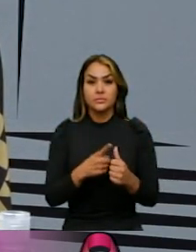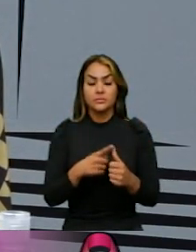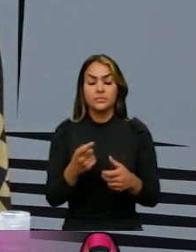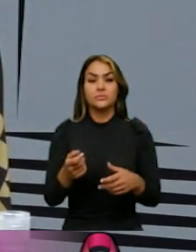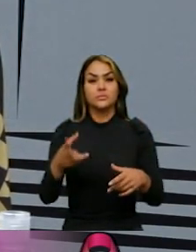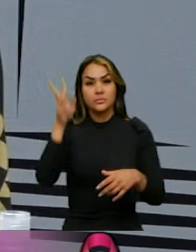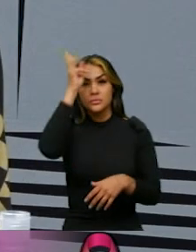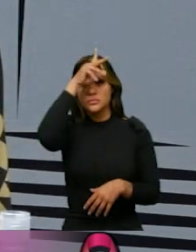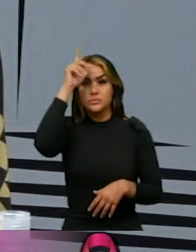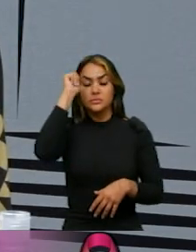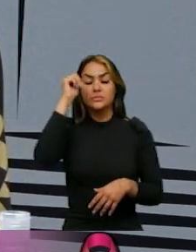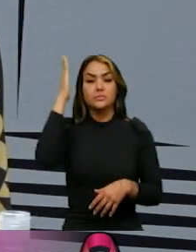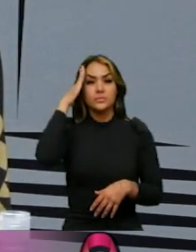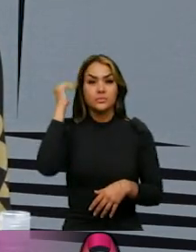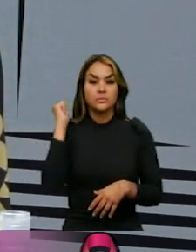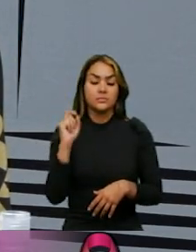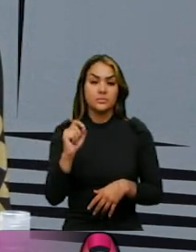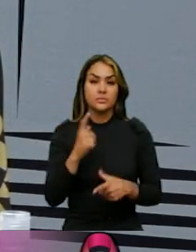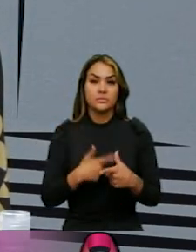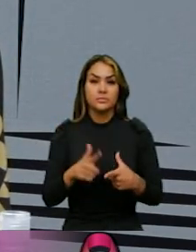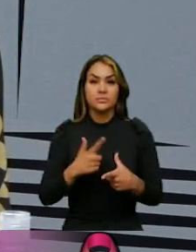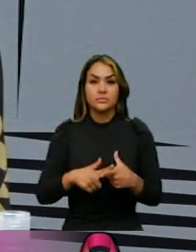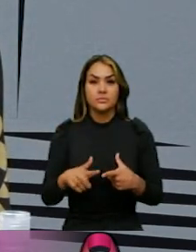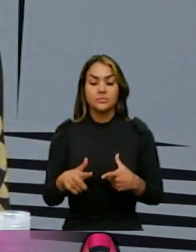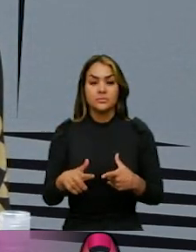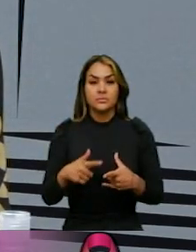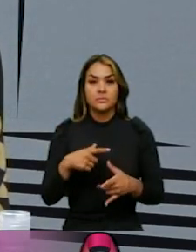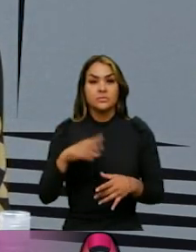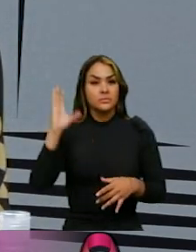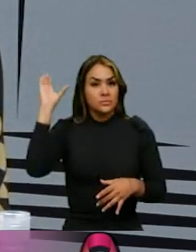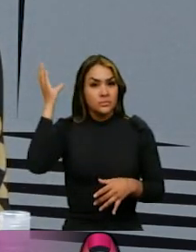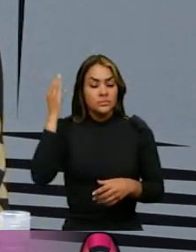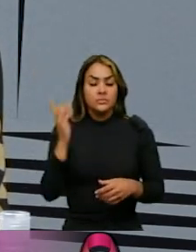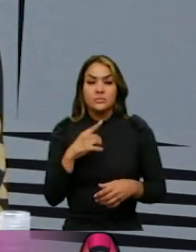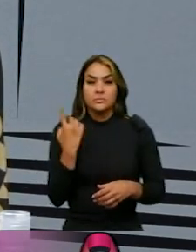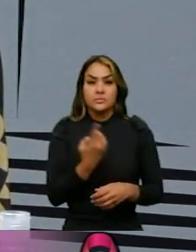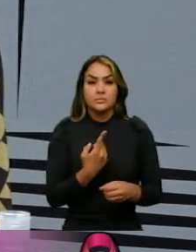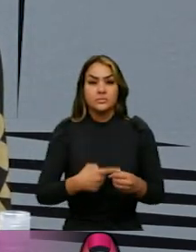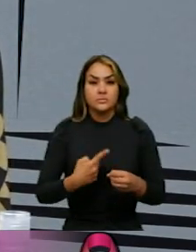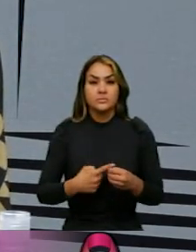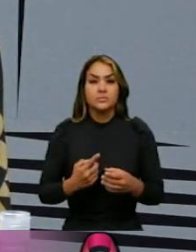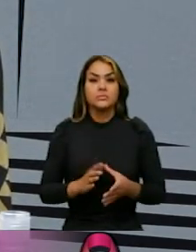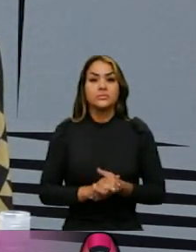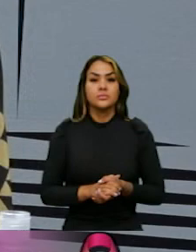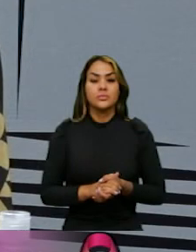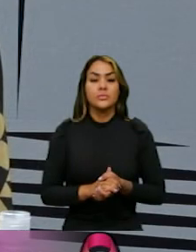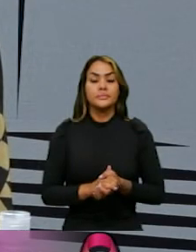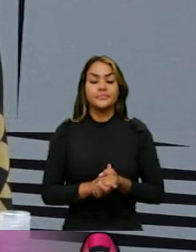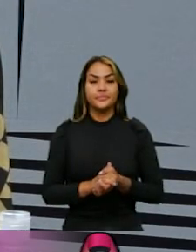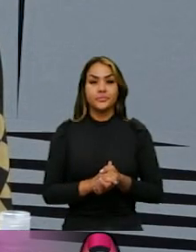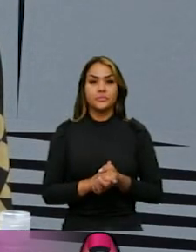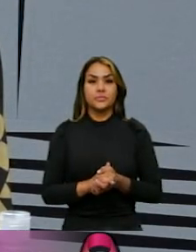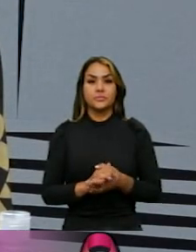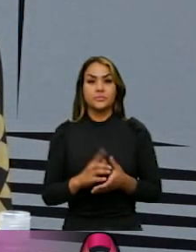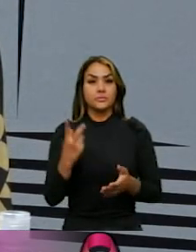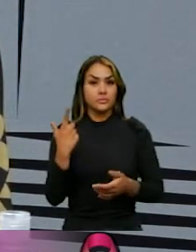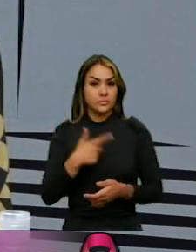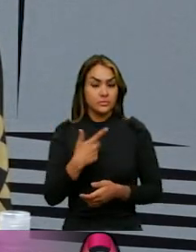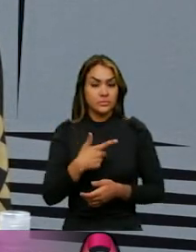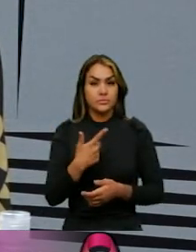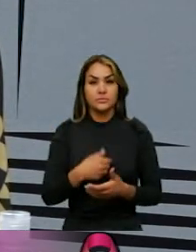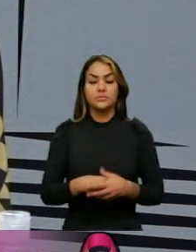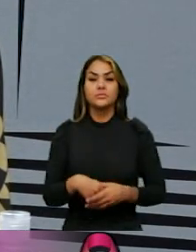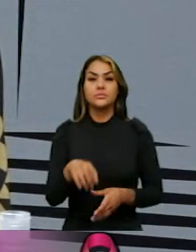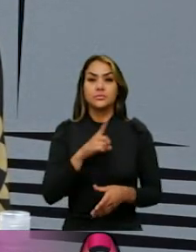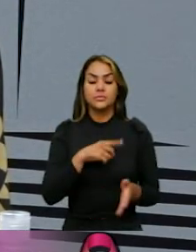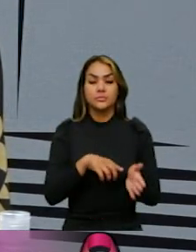administração municipal tem conhecimento desse problema de que está ocorrendo em nosso município? 2. Há estudo que indique os bairros que